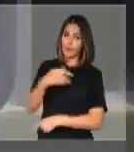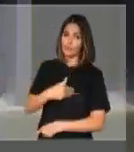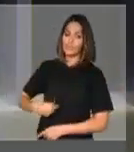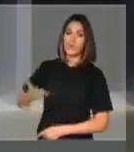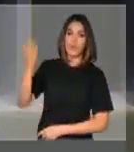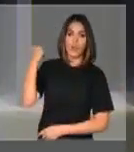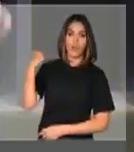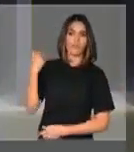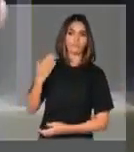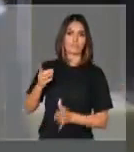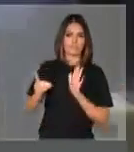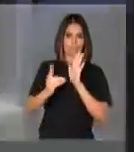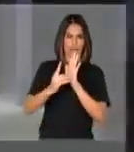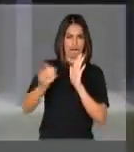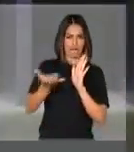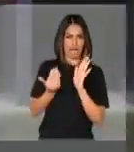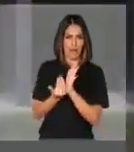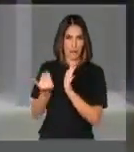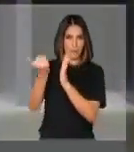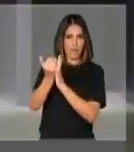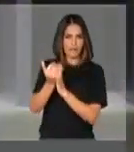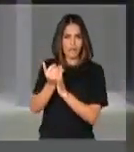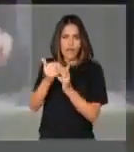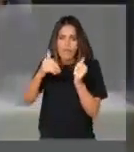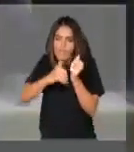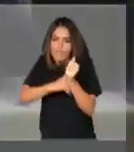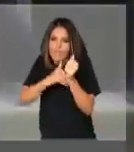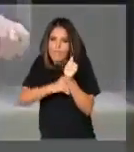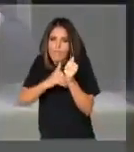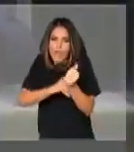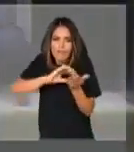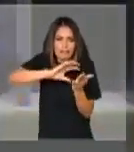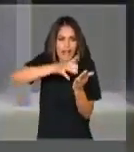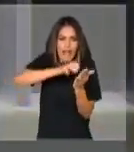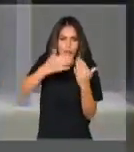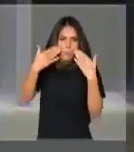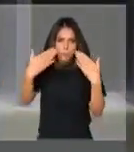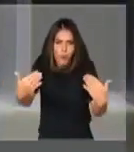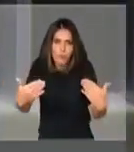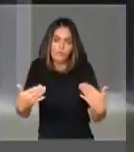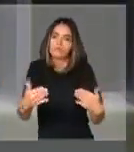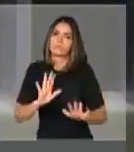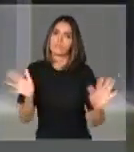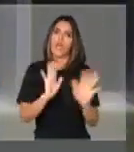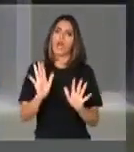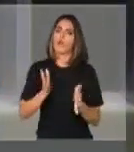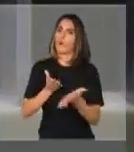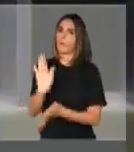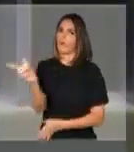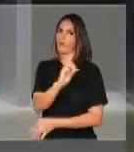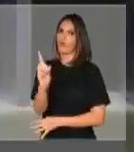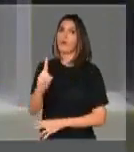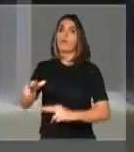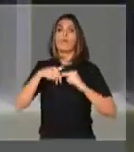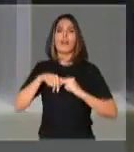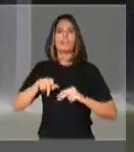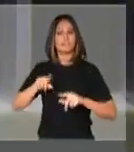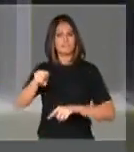quando derrubamos o decreto que queria aumentar o sigilo de dados públicos, mas não